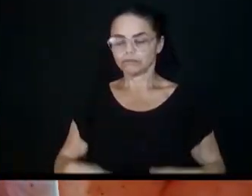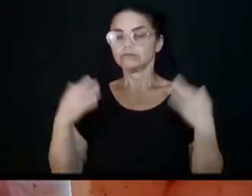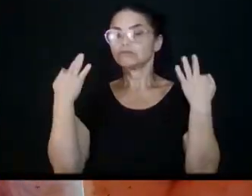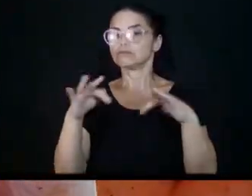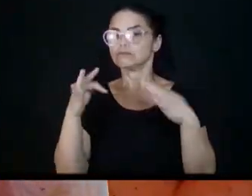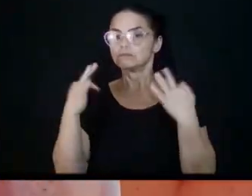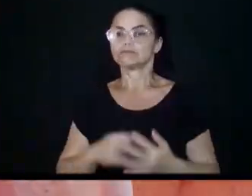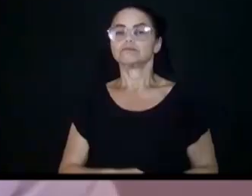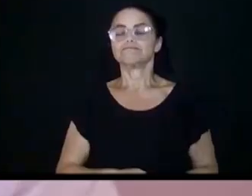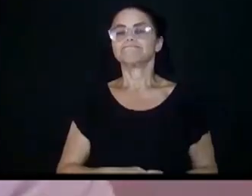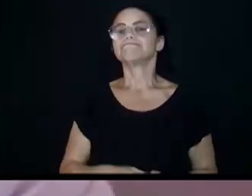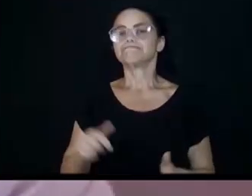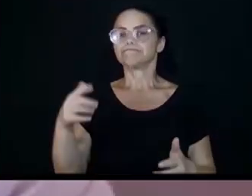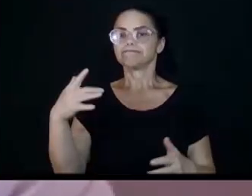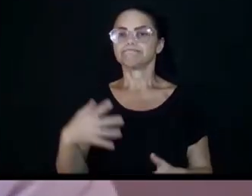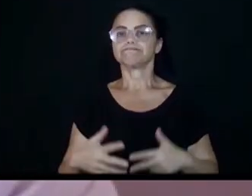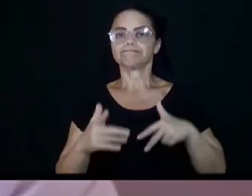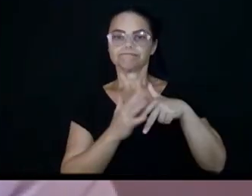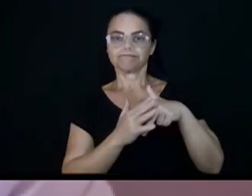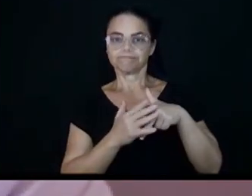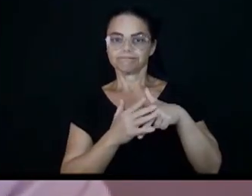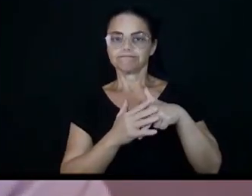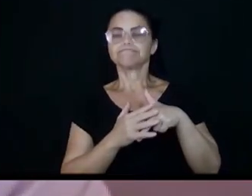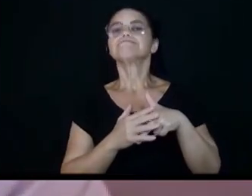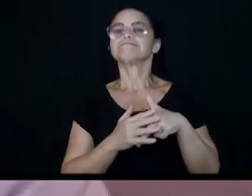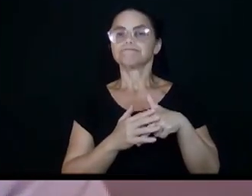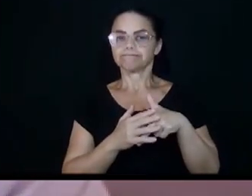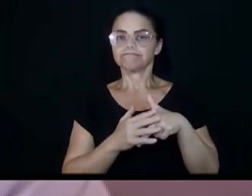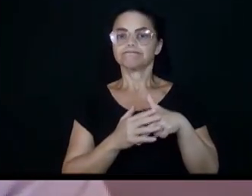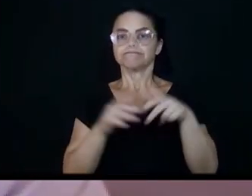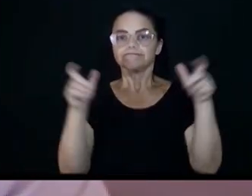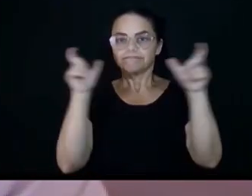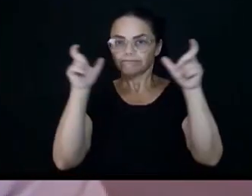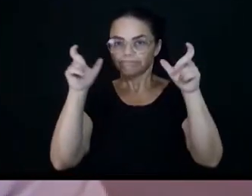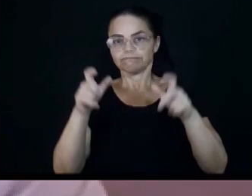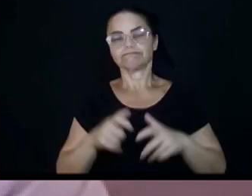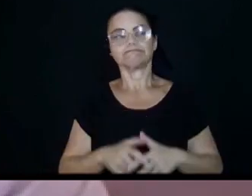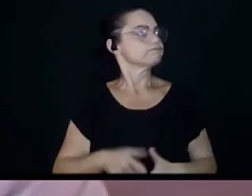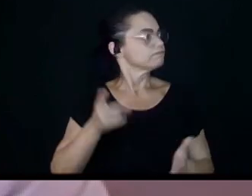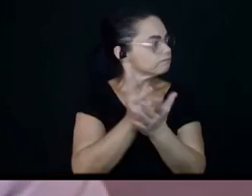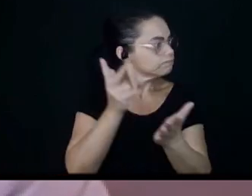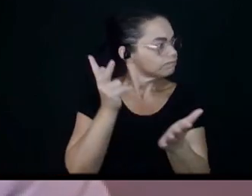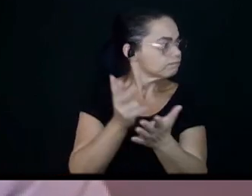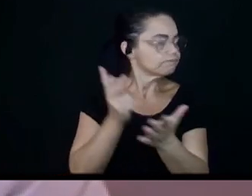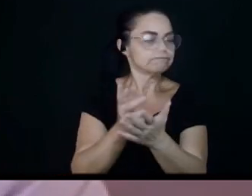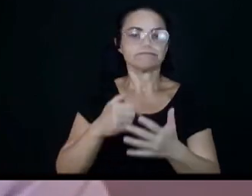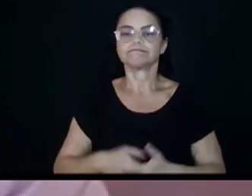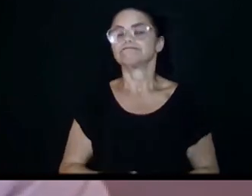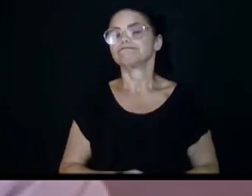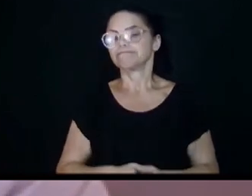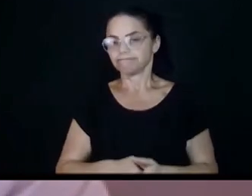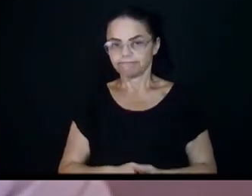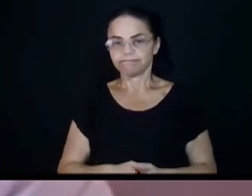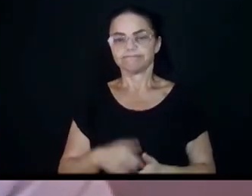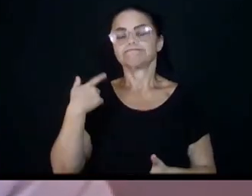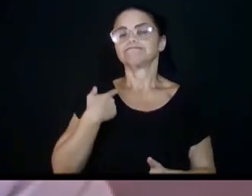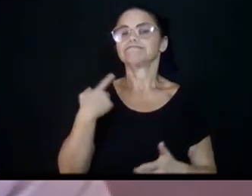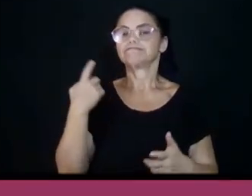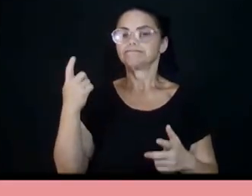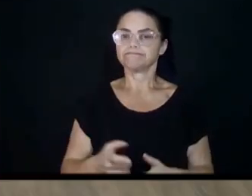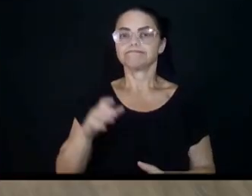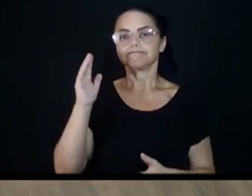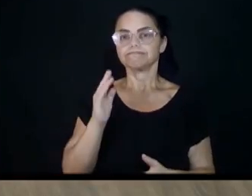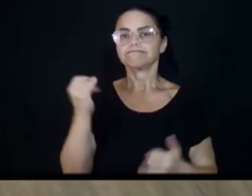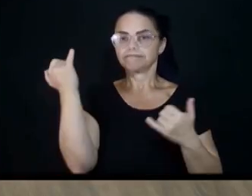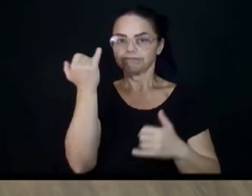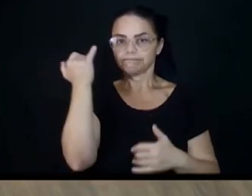paciente entre num estado de vigilância permanente, e daí, Cassiano, é muito importante, então, nessa hora, da